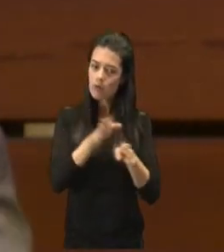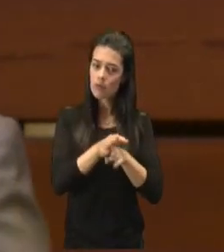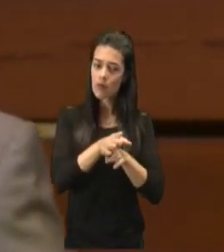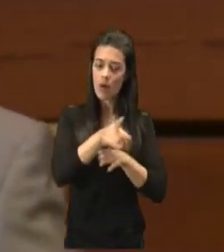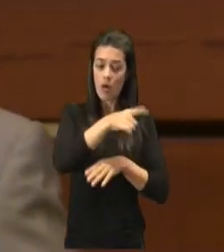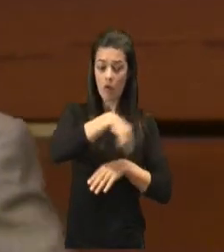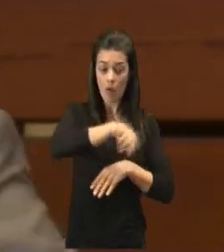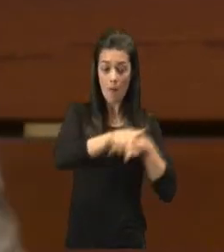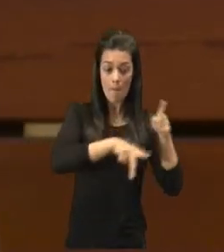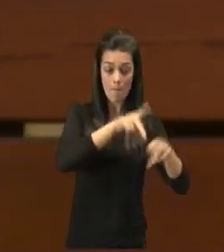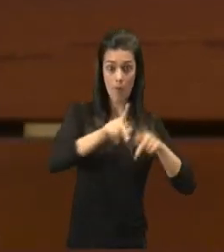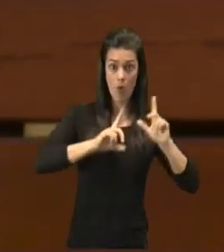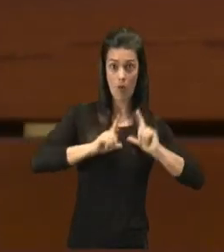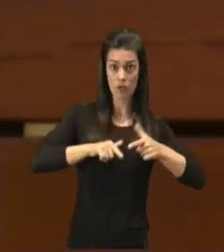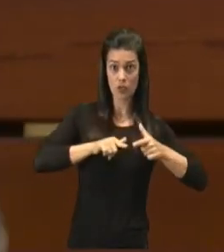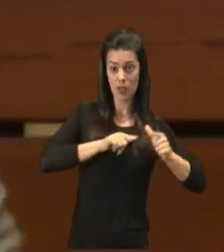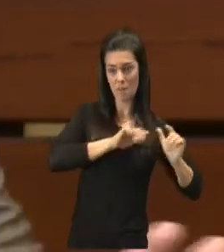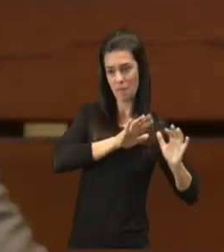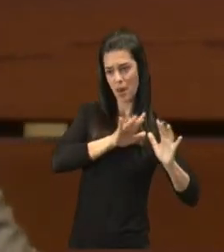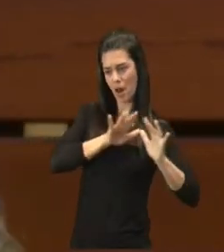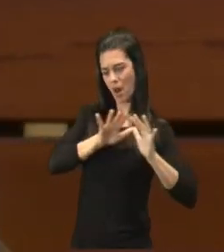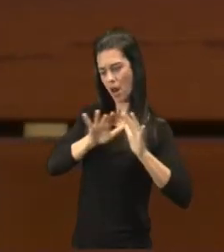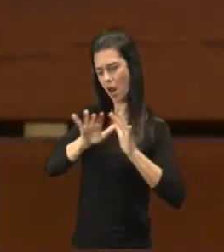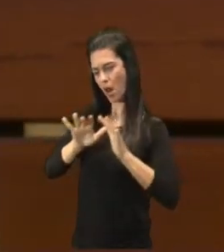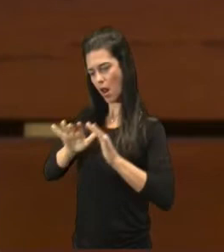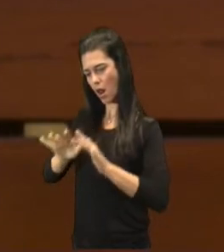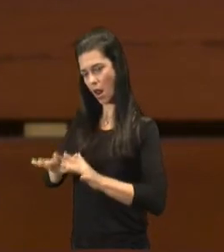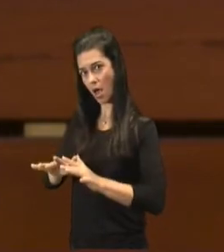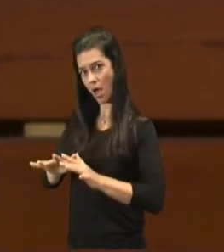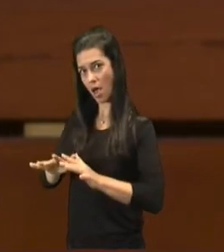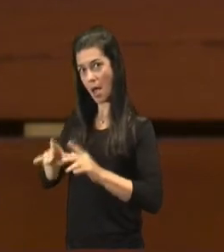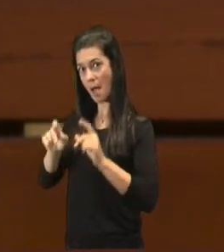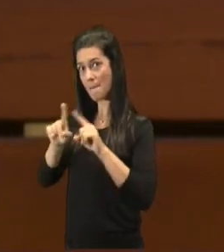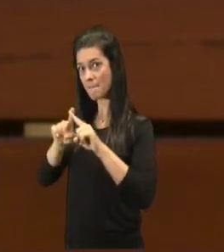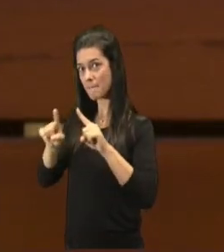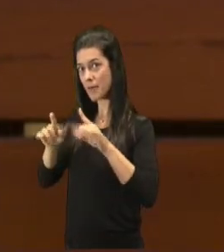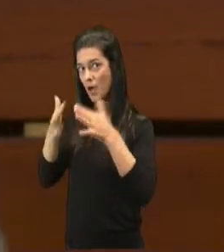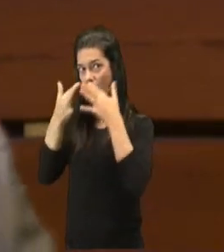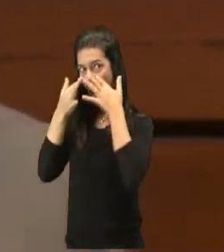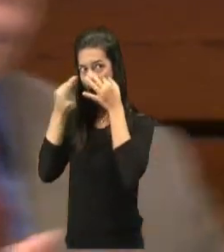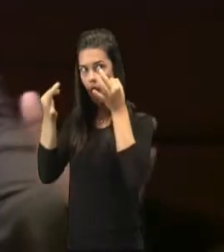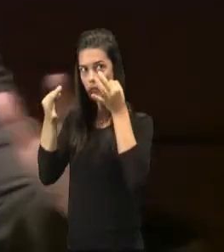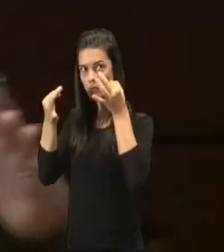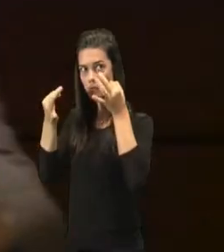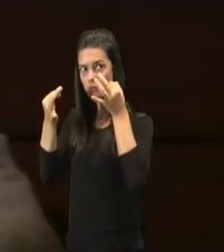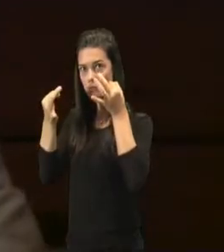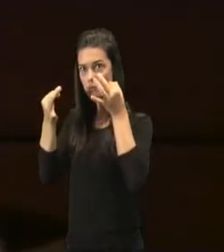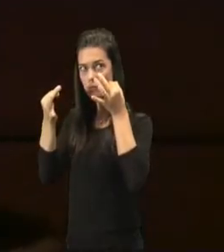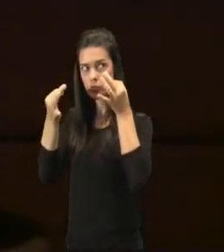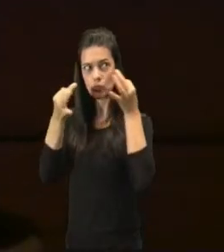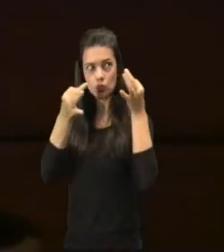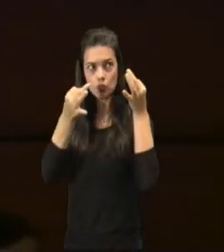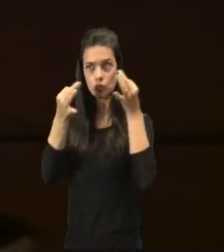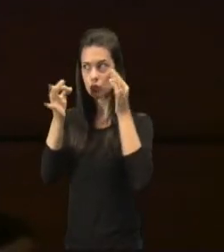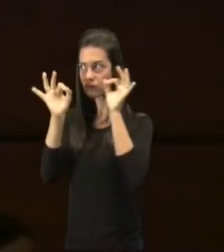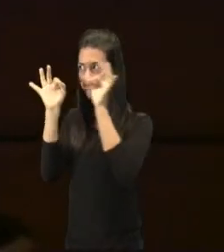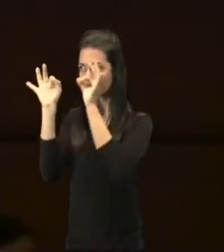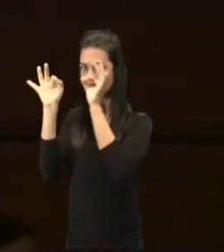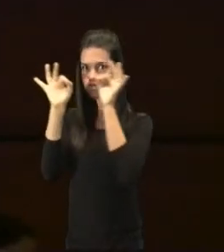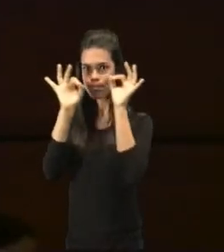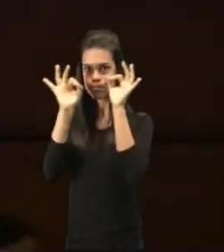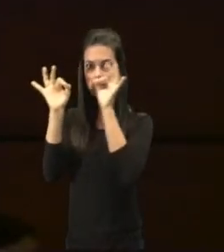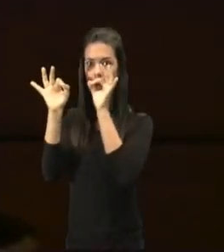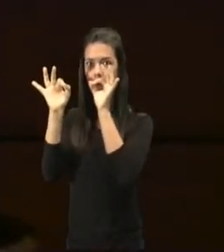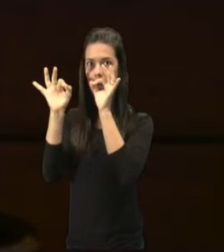ficarão atentos e alertas com toda a influência lateral. Cuidem das fronteiras,